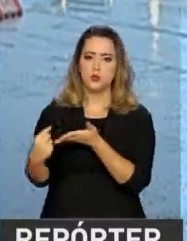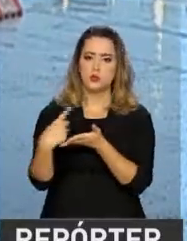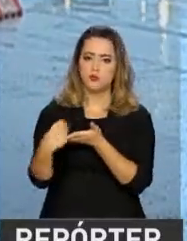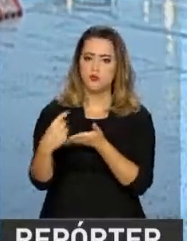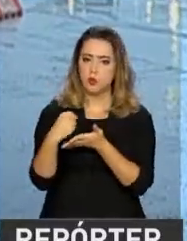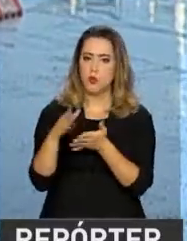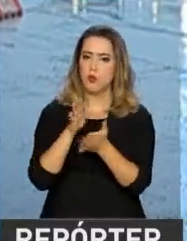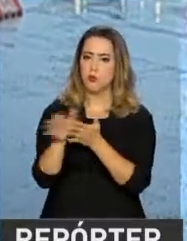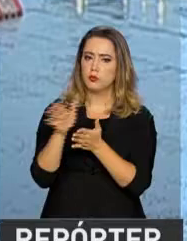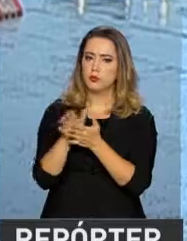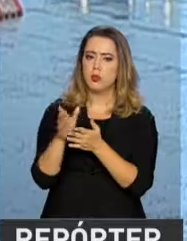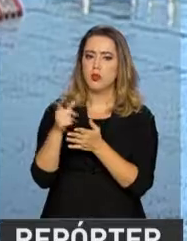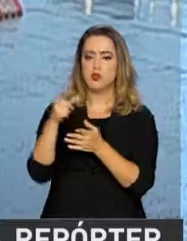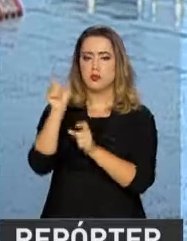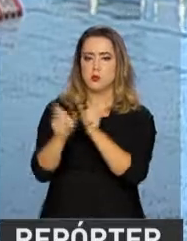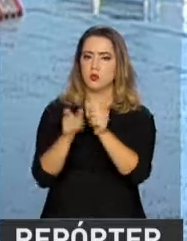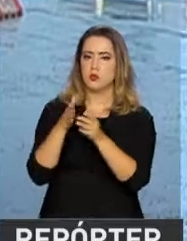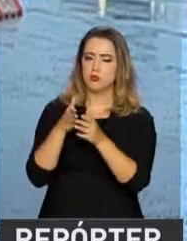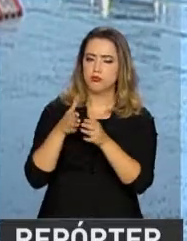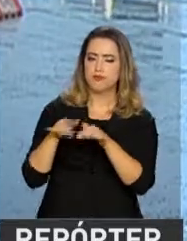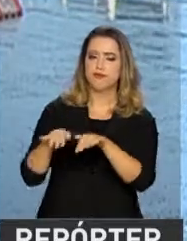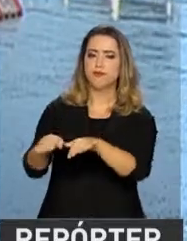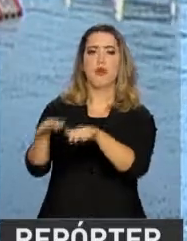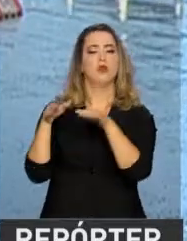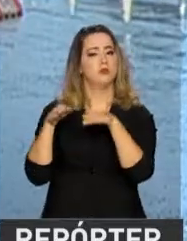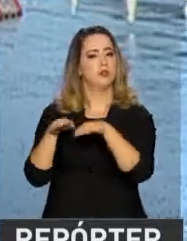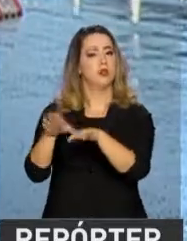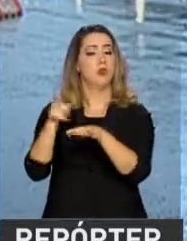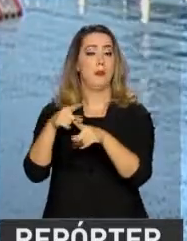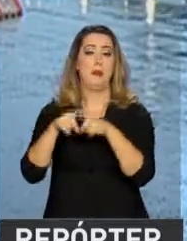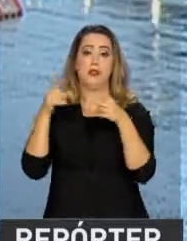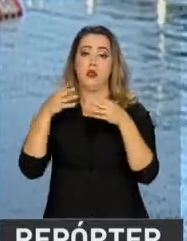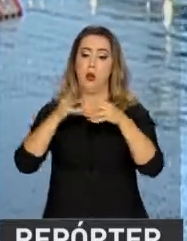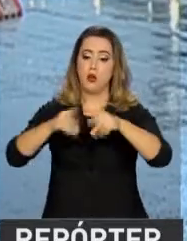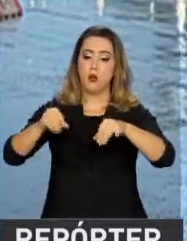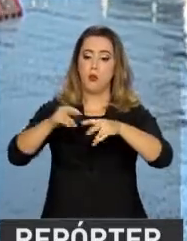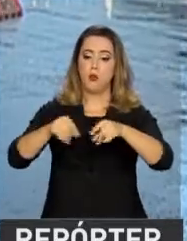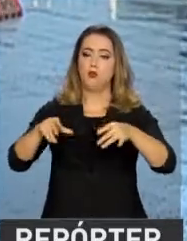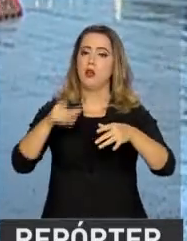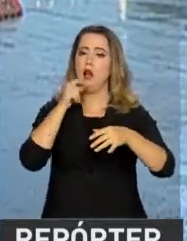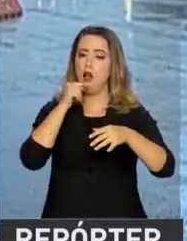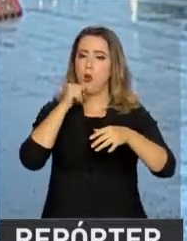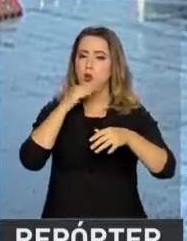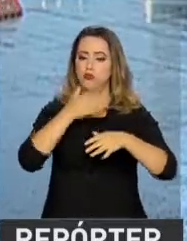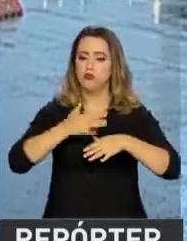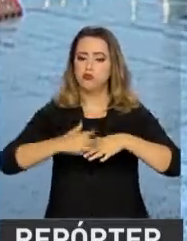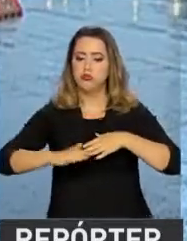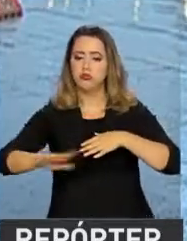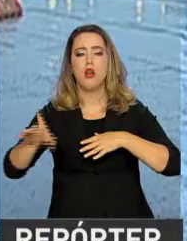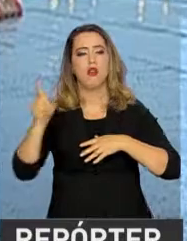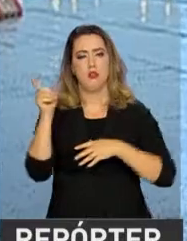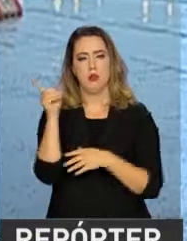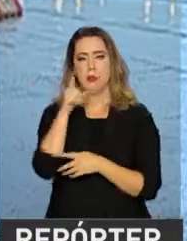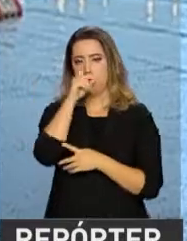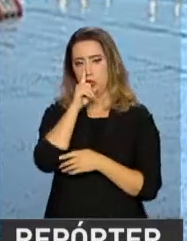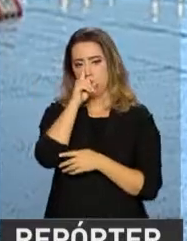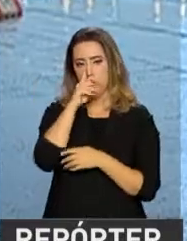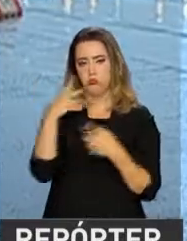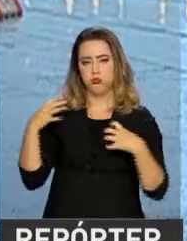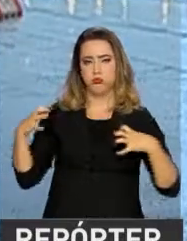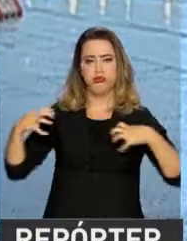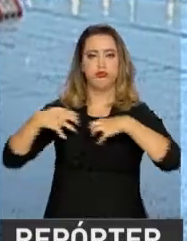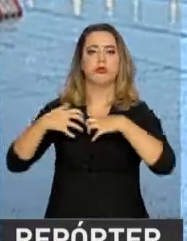molhada o risco de acidente aumenta e falando justamente em segurança dos motoristas a operação da polícia rodoviária